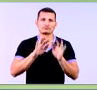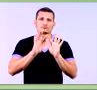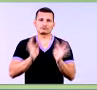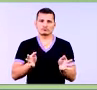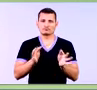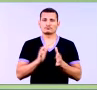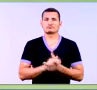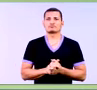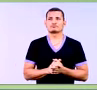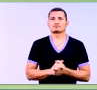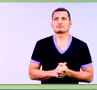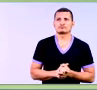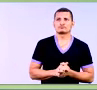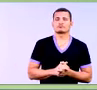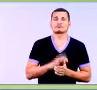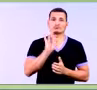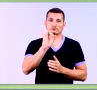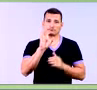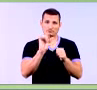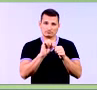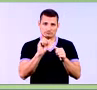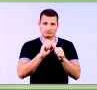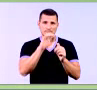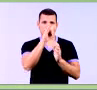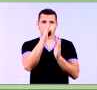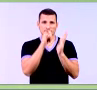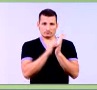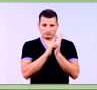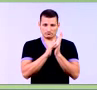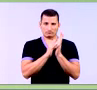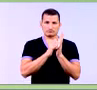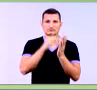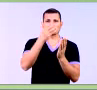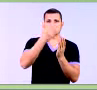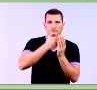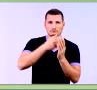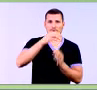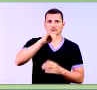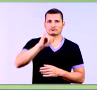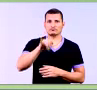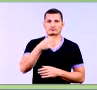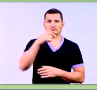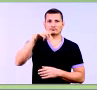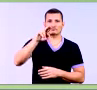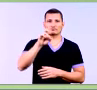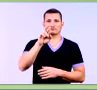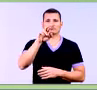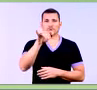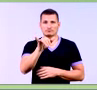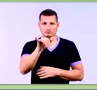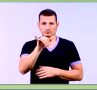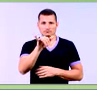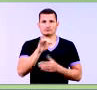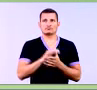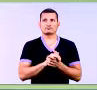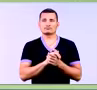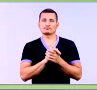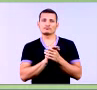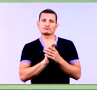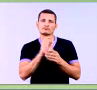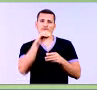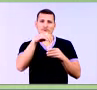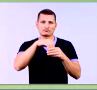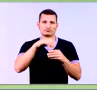simplificada. Basta fazer o download dos fontes, dos arquivos do jQuery, e colocar em um